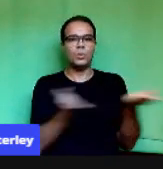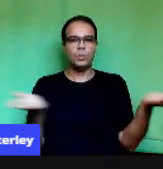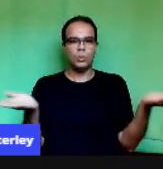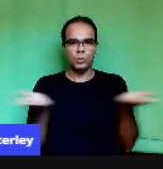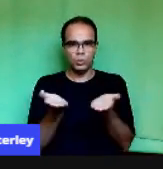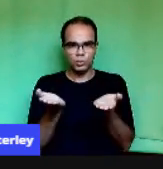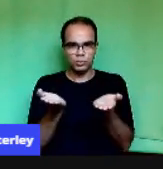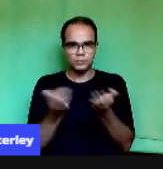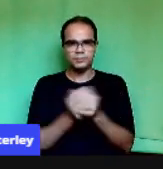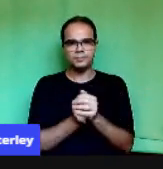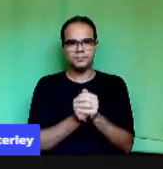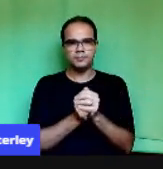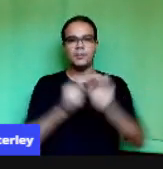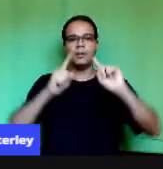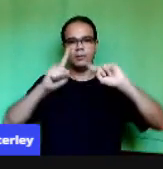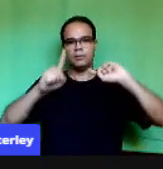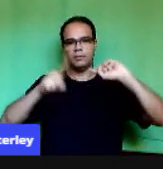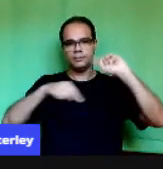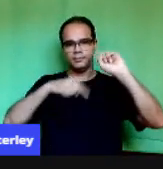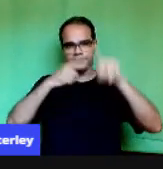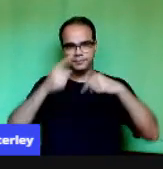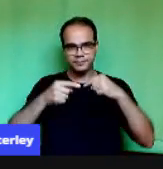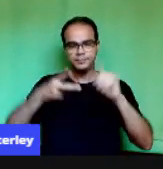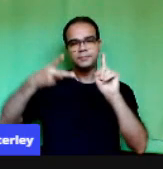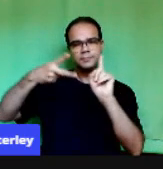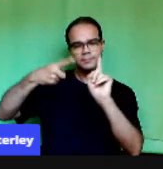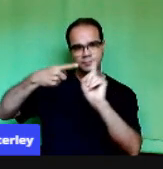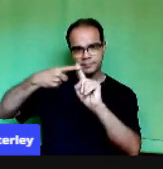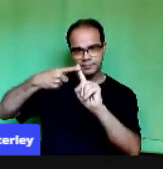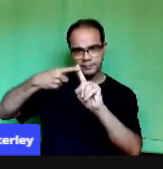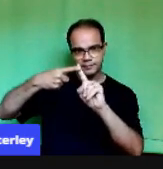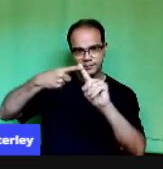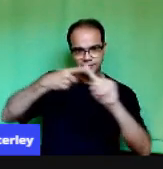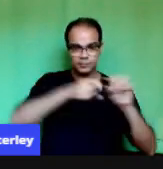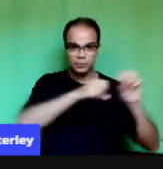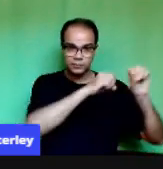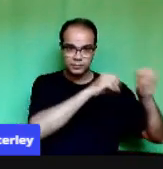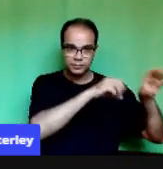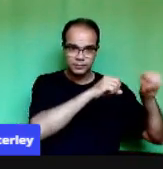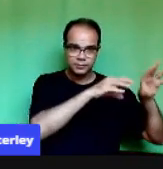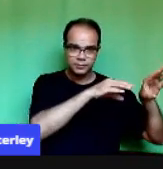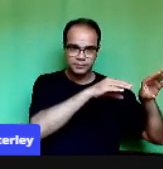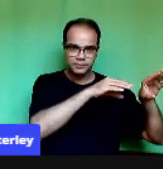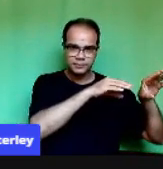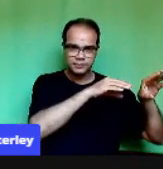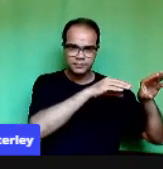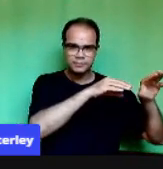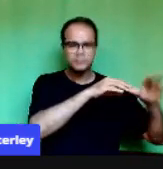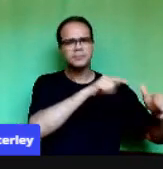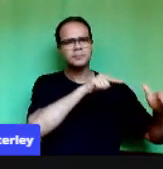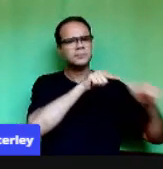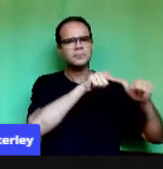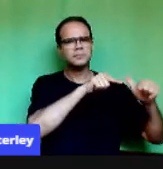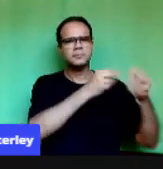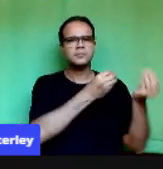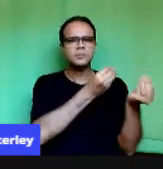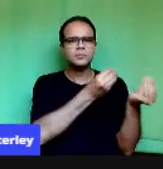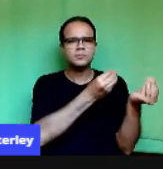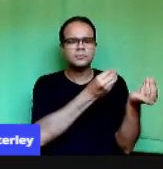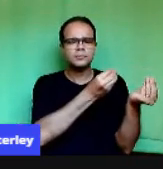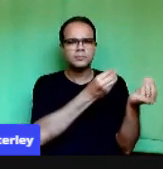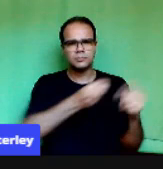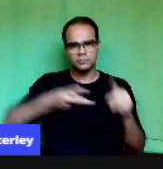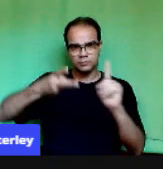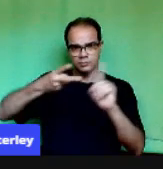seguintes subtemas: 1. A educação do campo e o trabalho remoto, a educação do campo e o